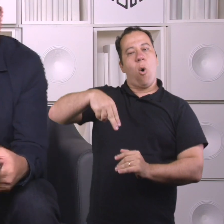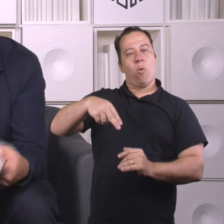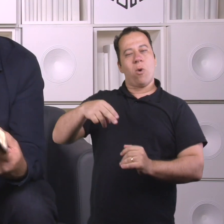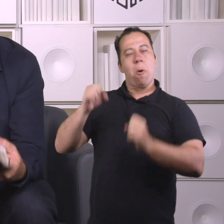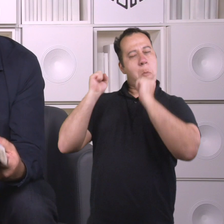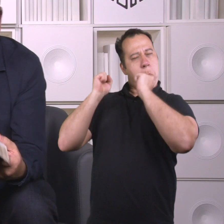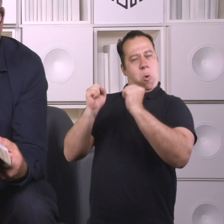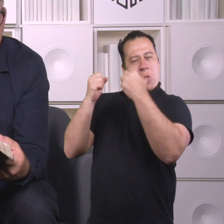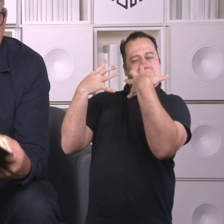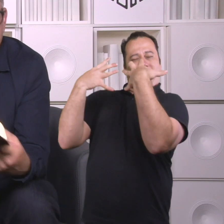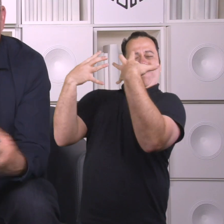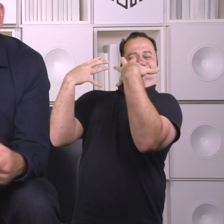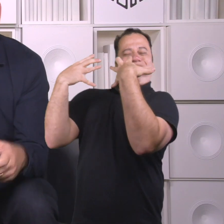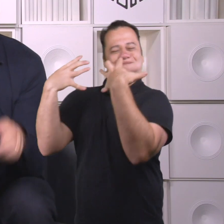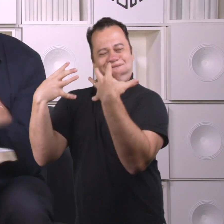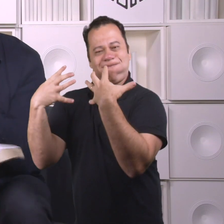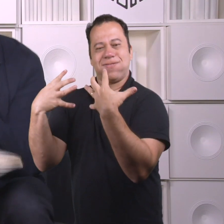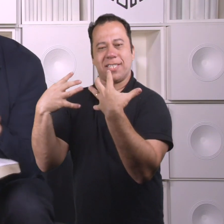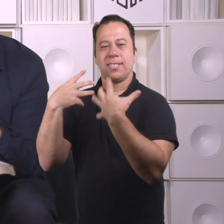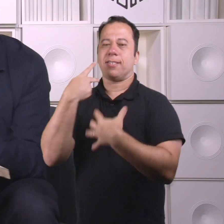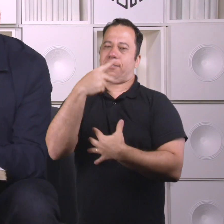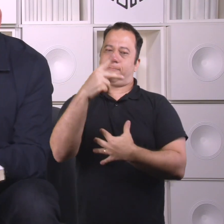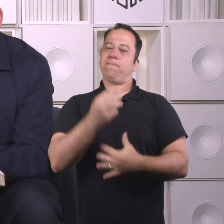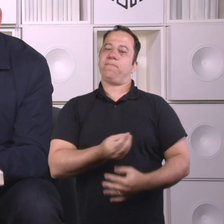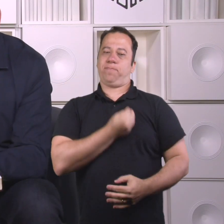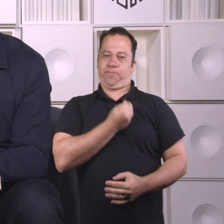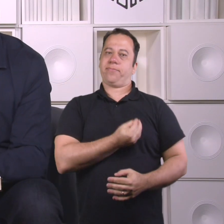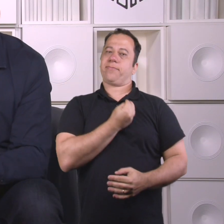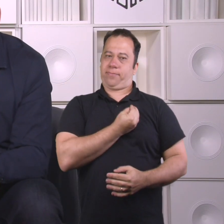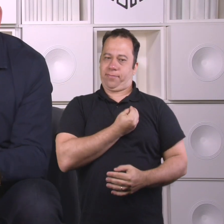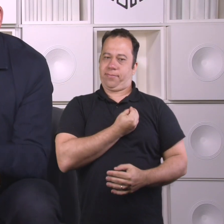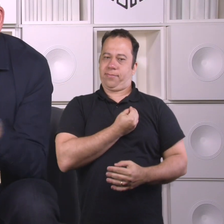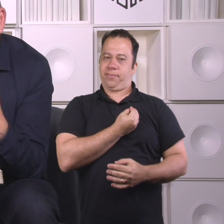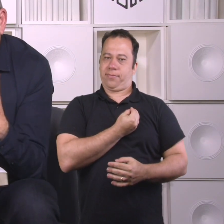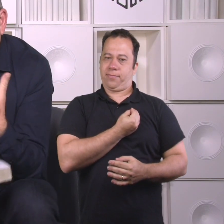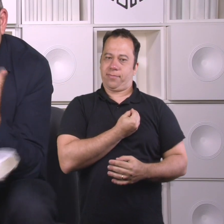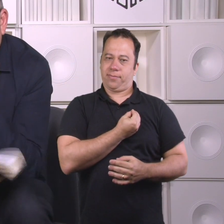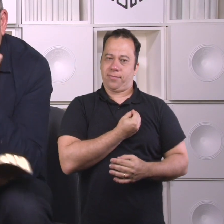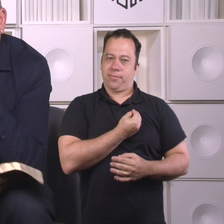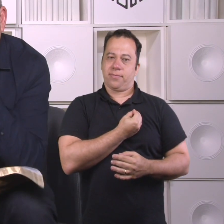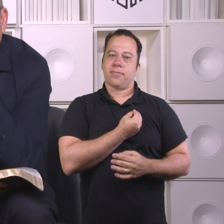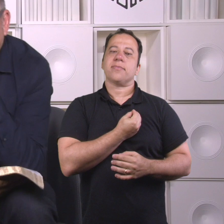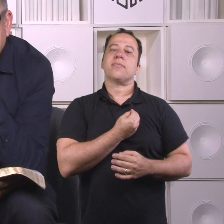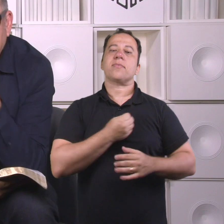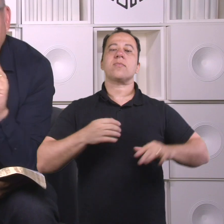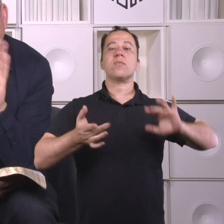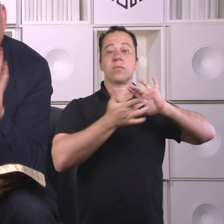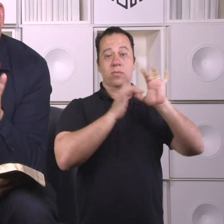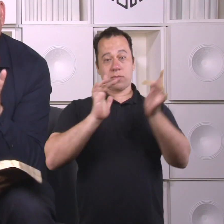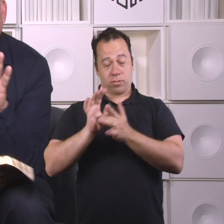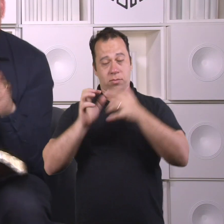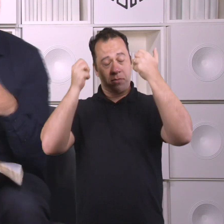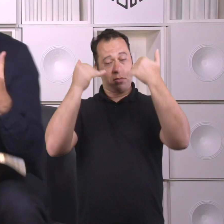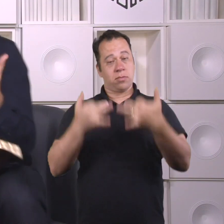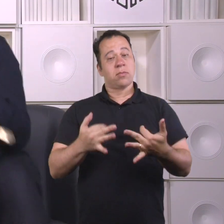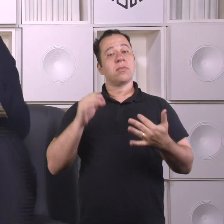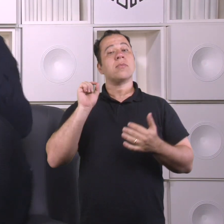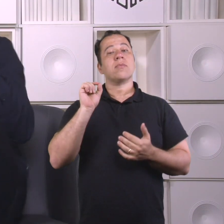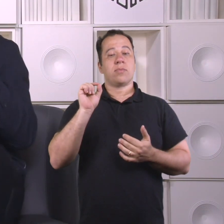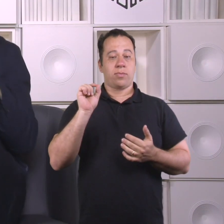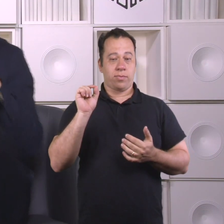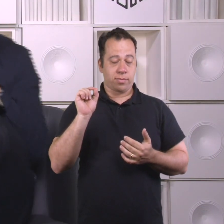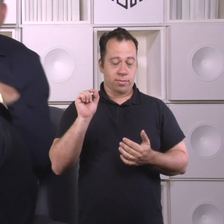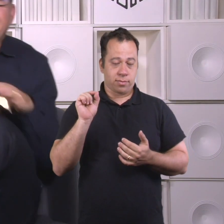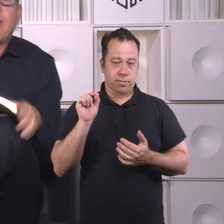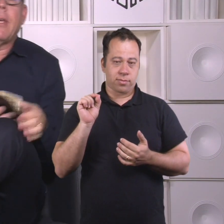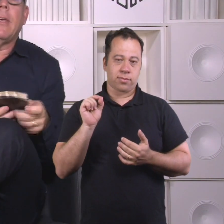que Jesus está dizendo para nós. O que ele está falando, de certa maneira, ilumina a ideia que a